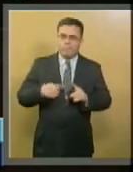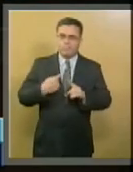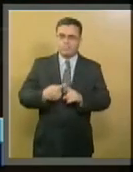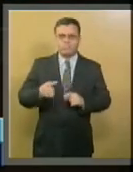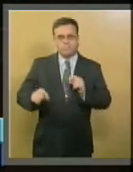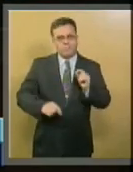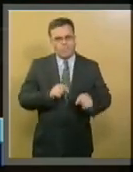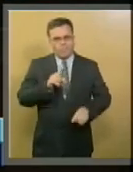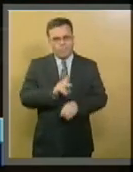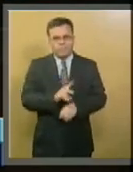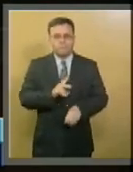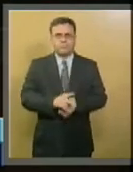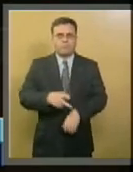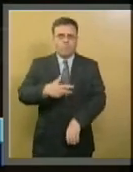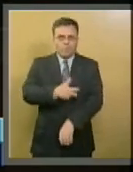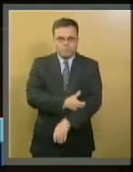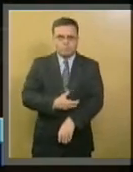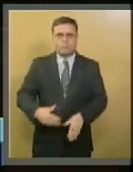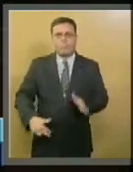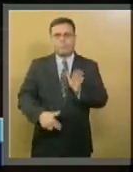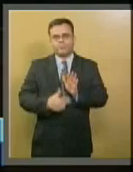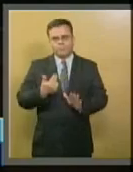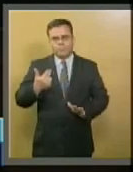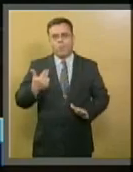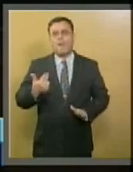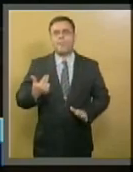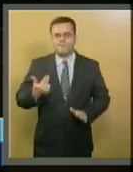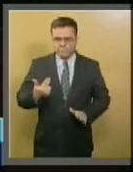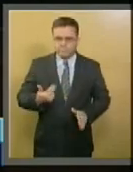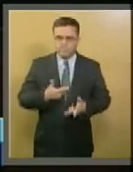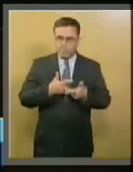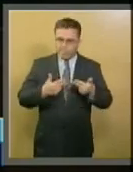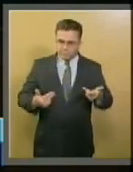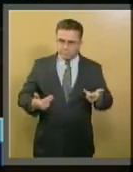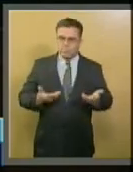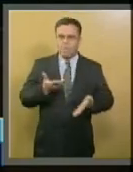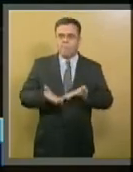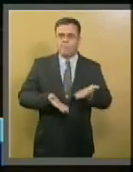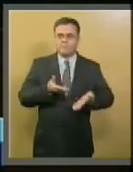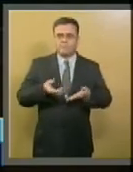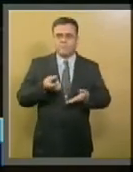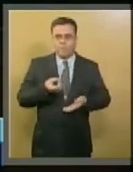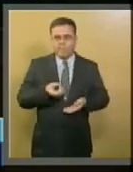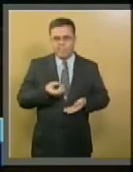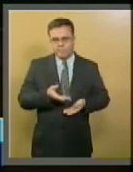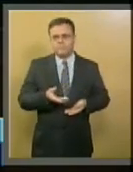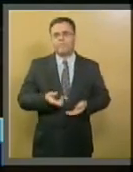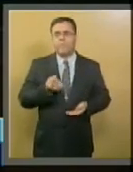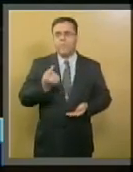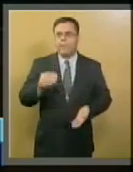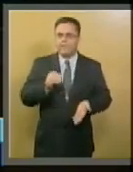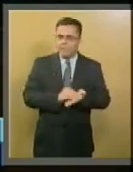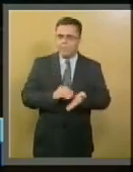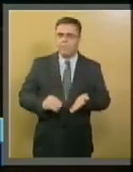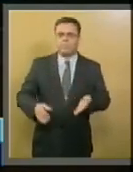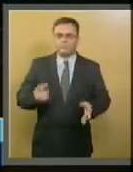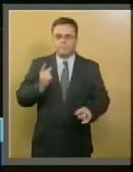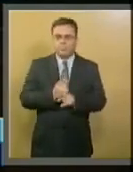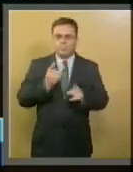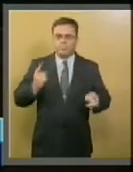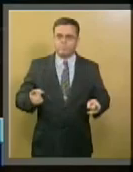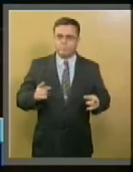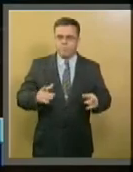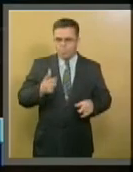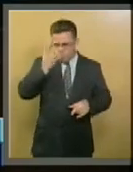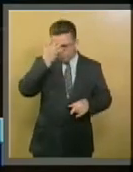serviços incluem vacinação, castração, tratamento contra vermes e colocação de um chip de identificação do animal. Isso facilita